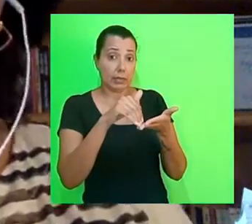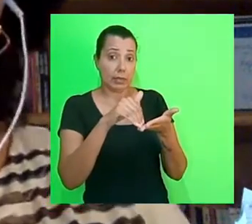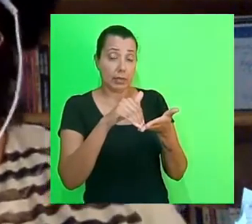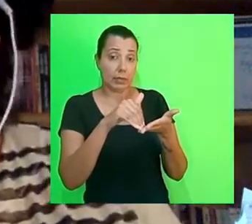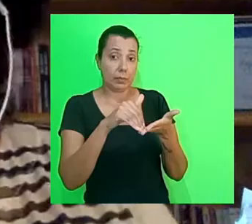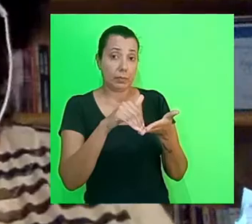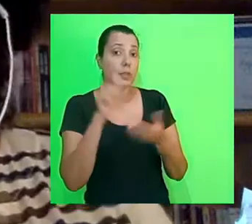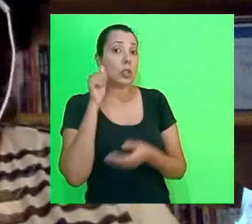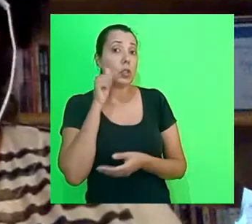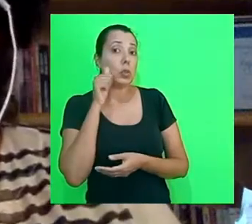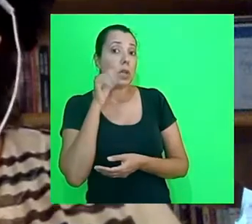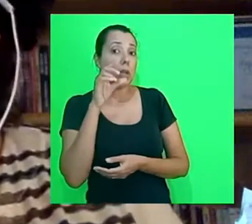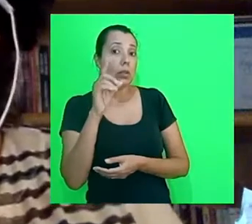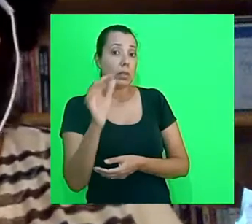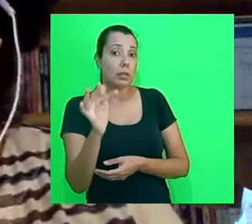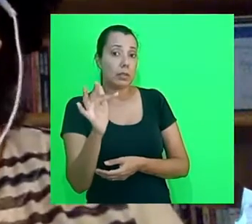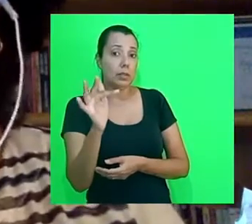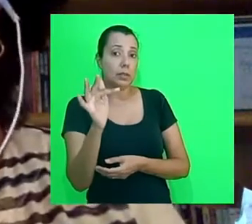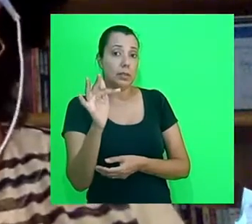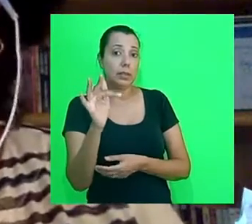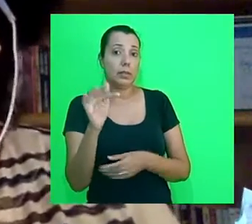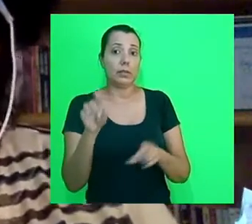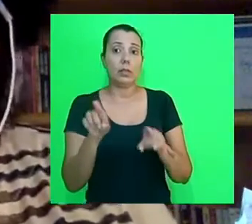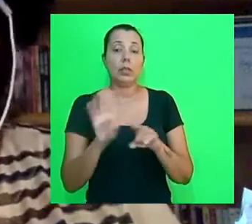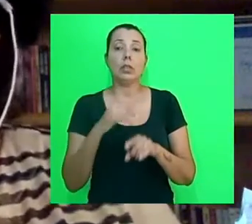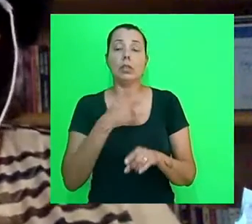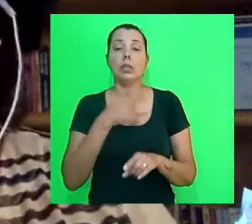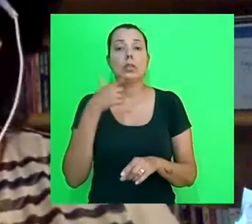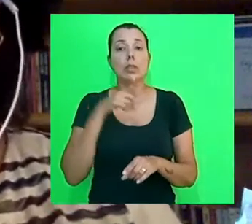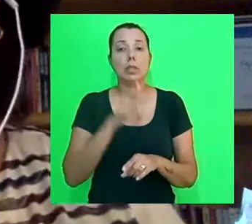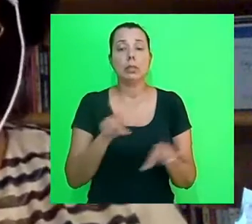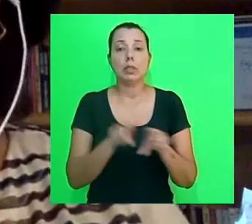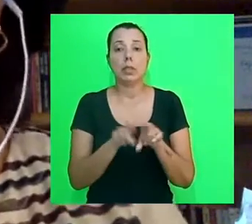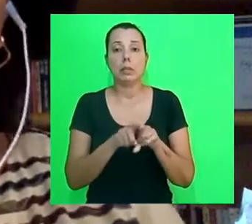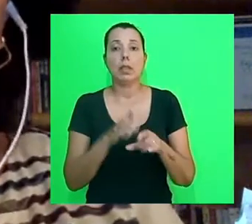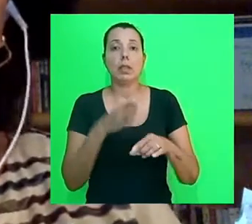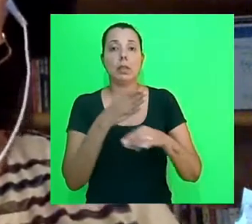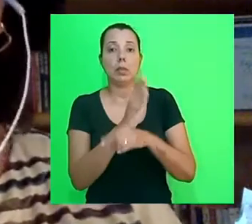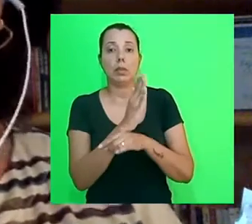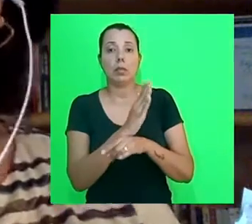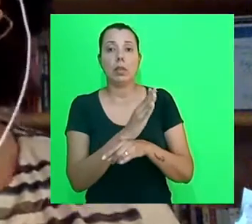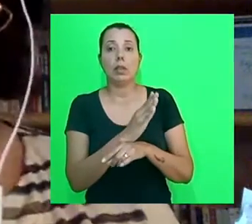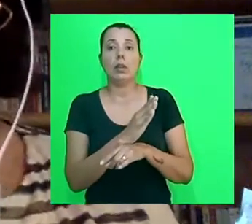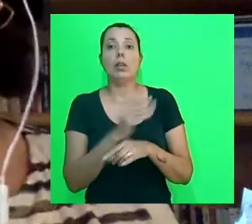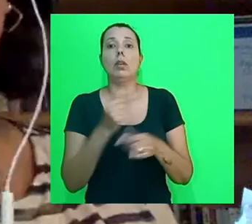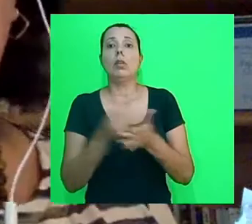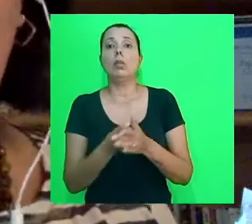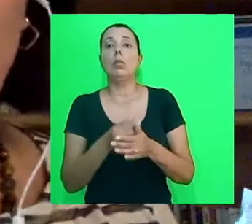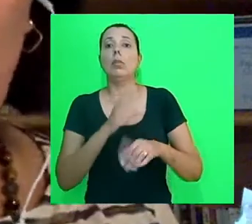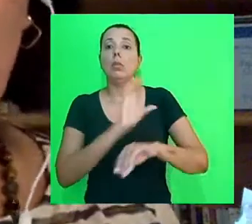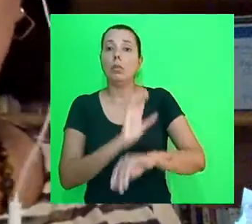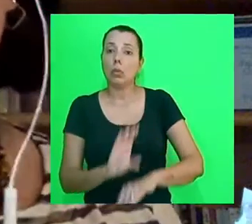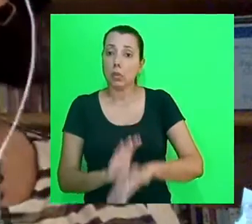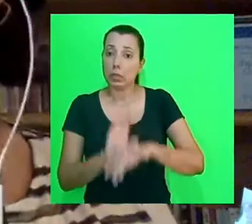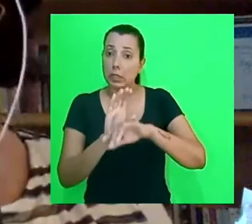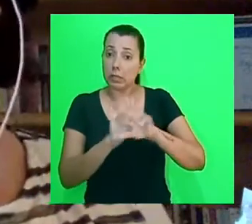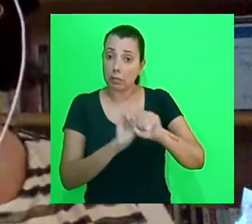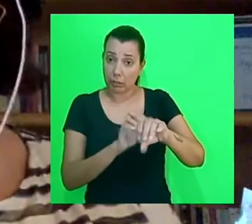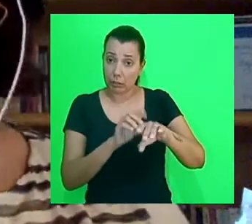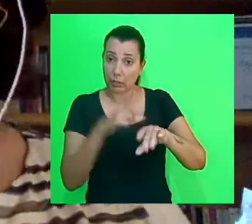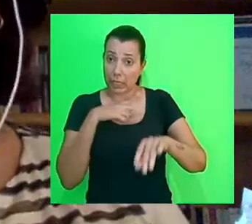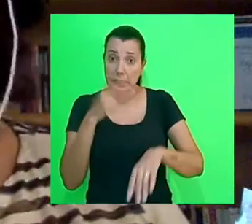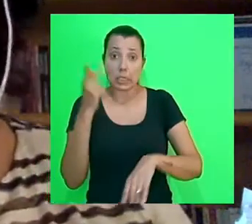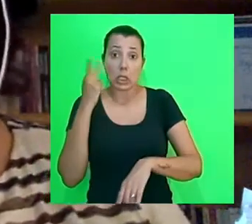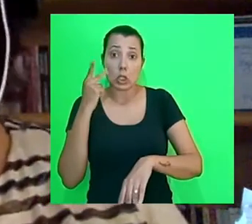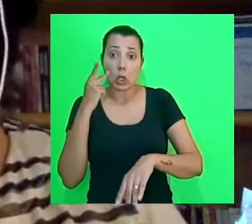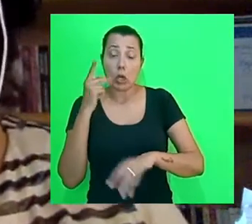e nós aprovamos no Conselho a obrigatoriedade que as questões de gênero fossem debatidas no